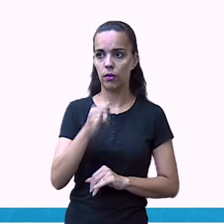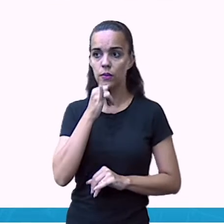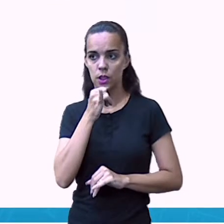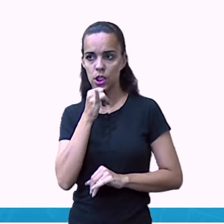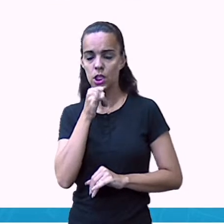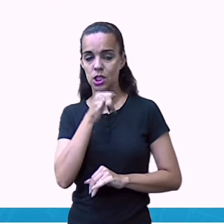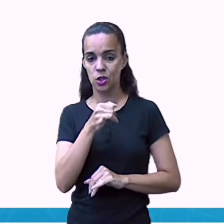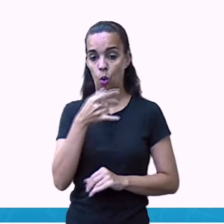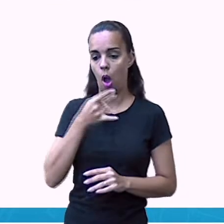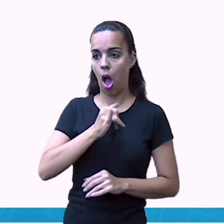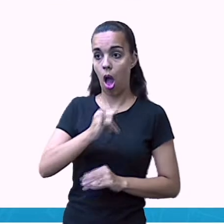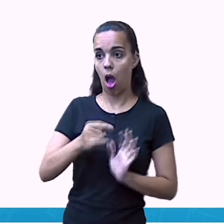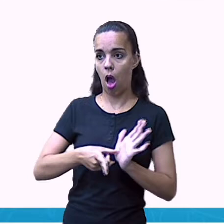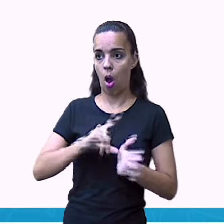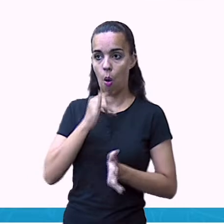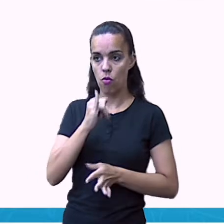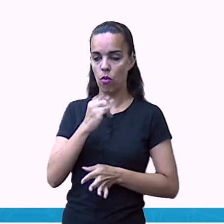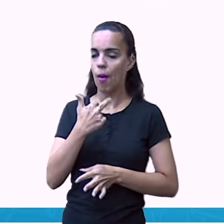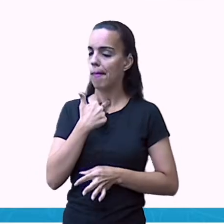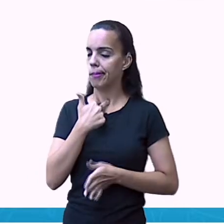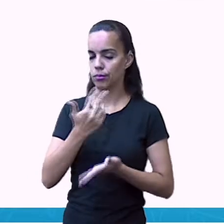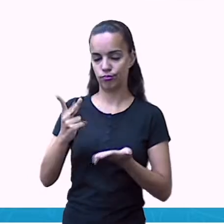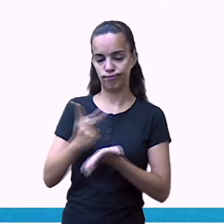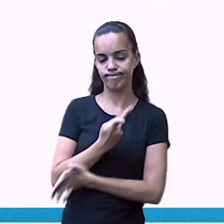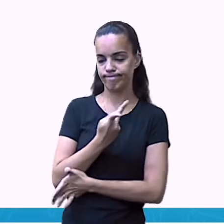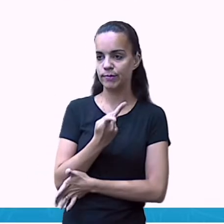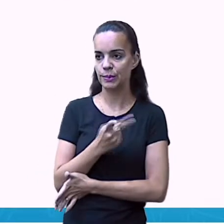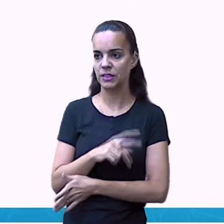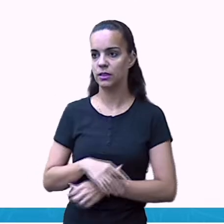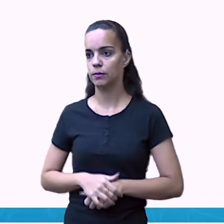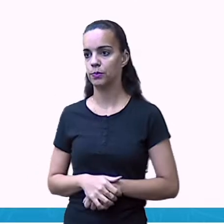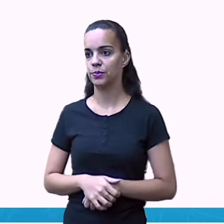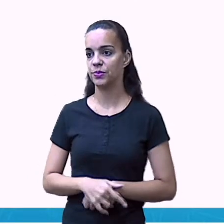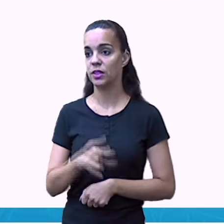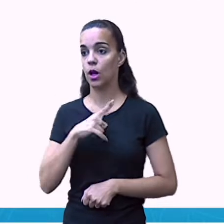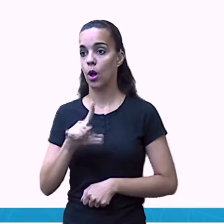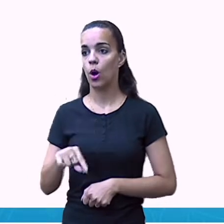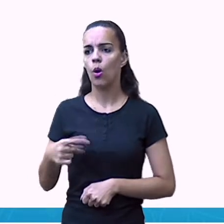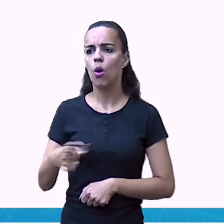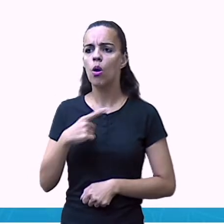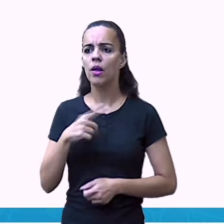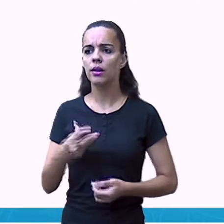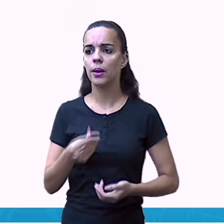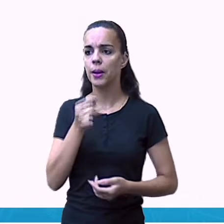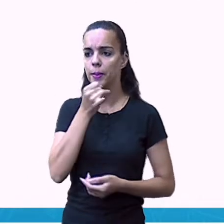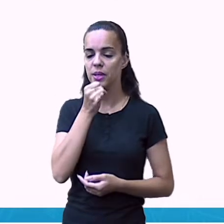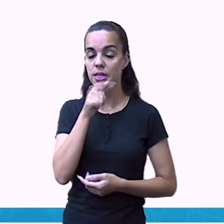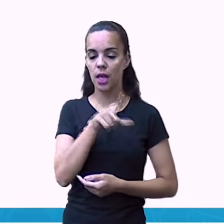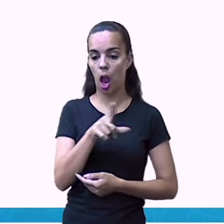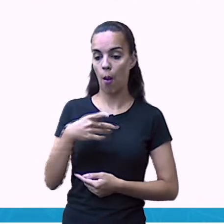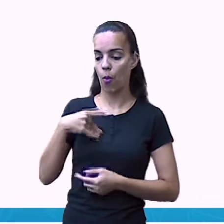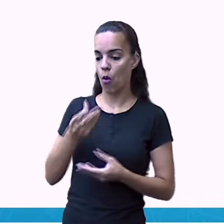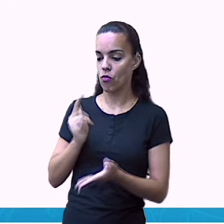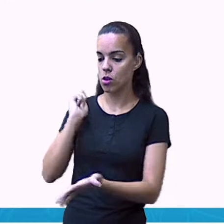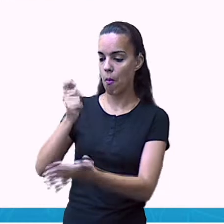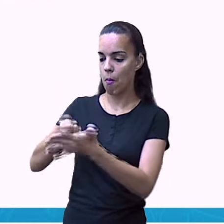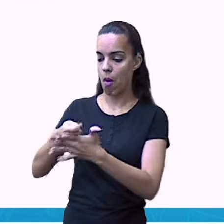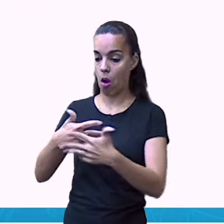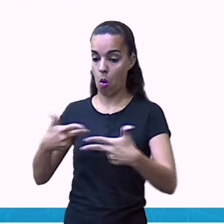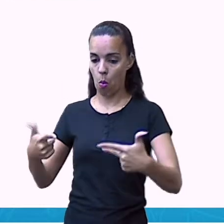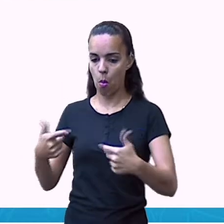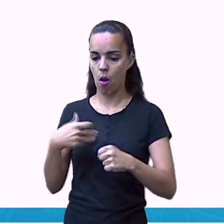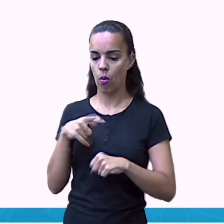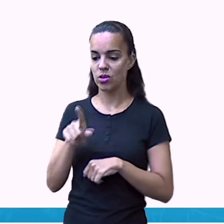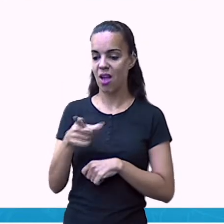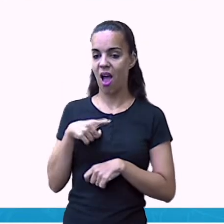ao consumo, essa prática não pode acontecer. Outra prática também que vemos muito é dar o troco em balas